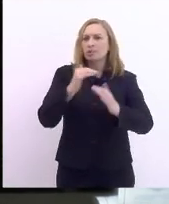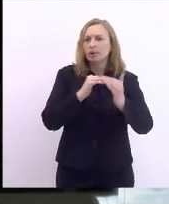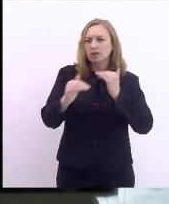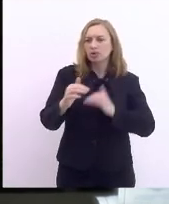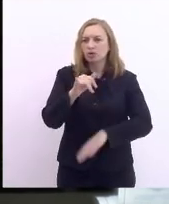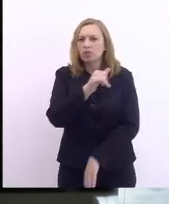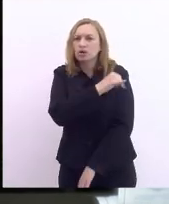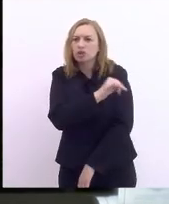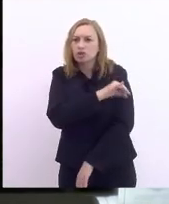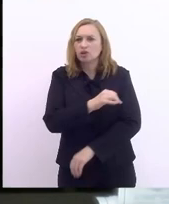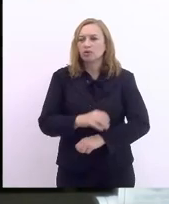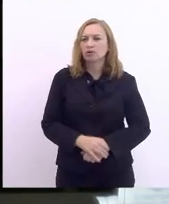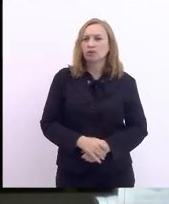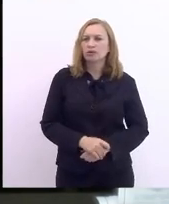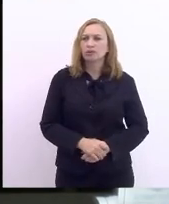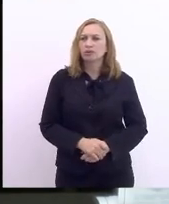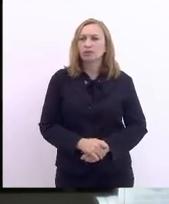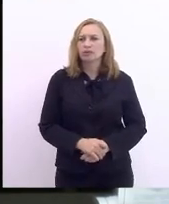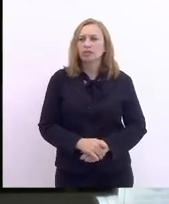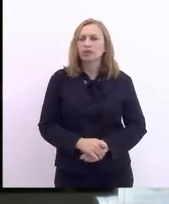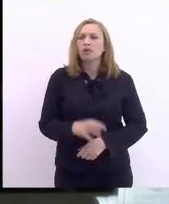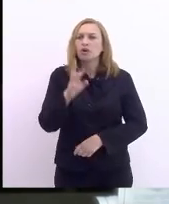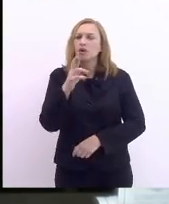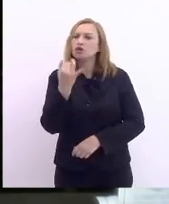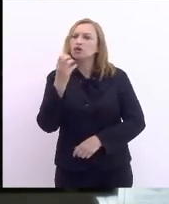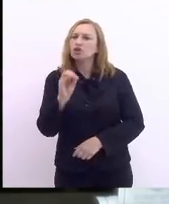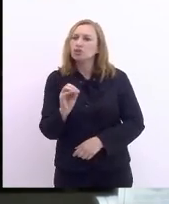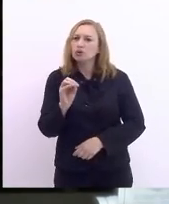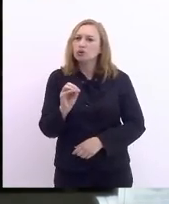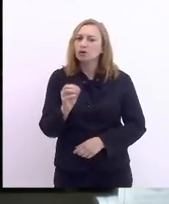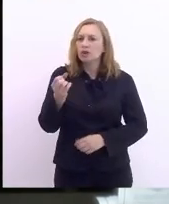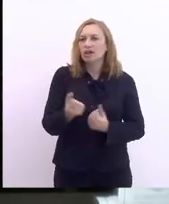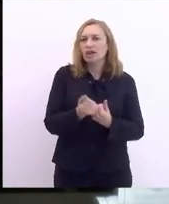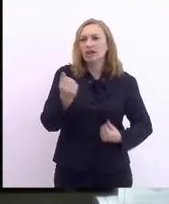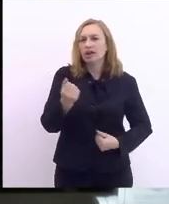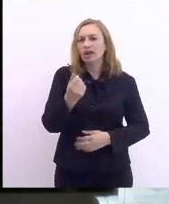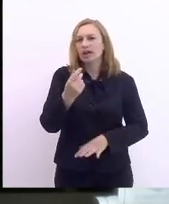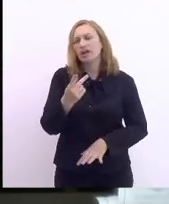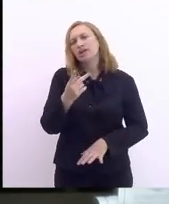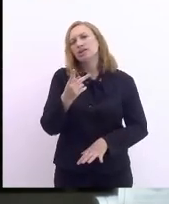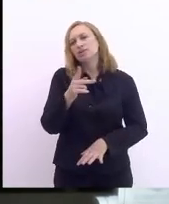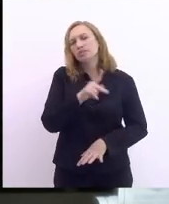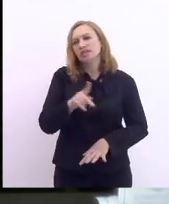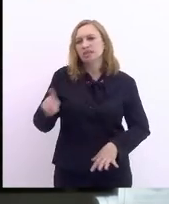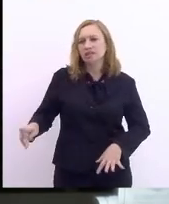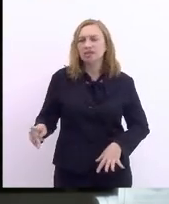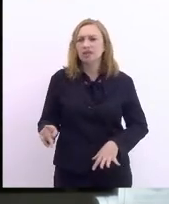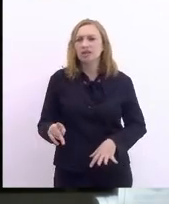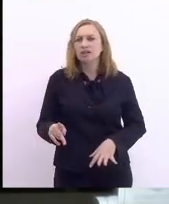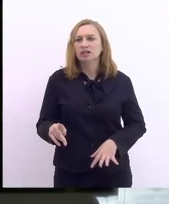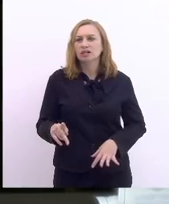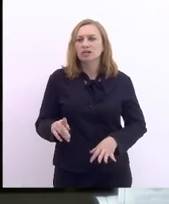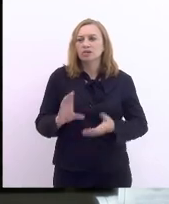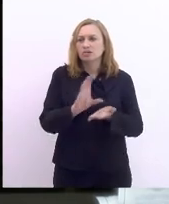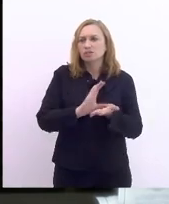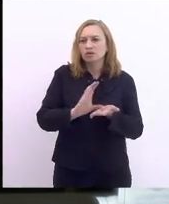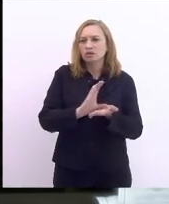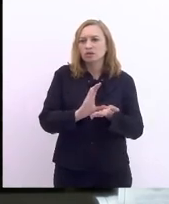Rio departamento de engenharia Eletro Rio Rodrigo mondego e presidente do conselho de direitos humanos